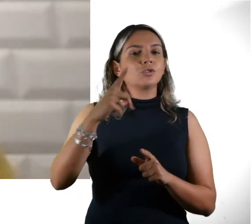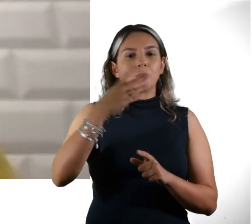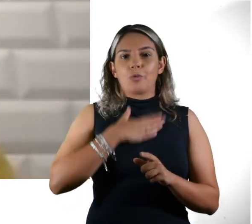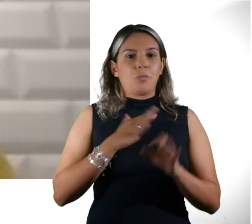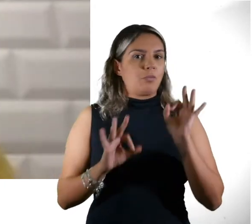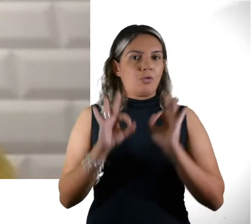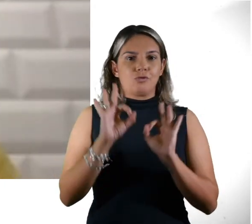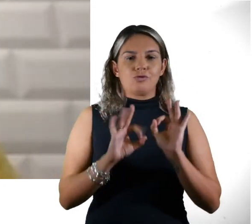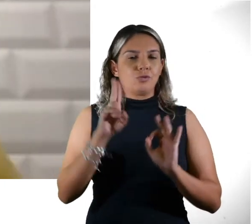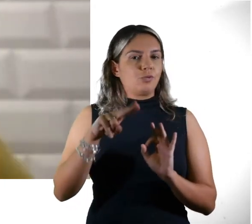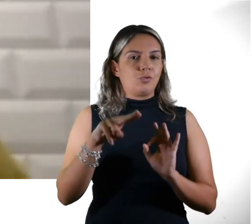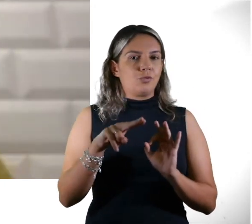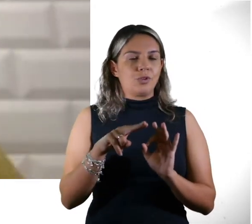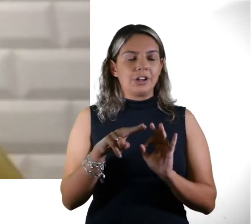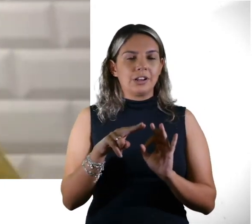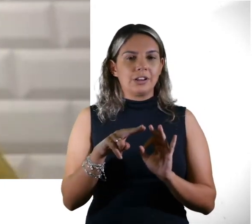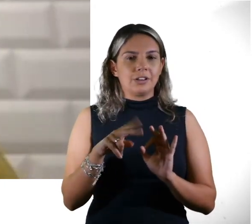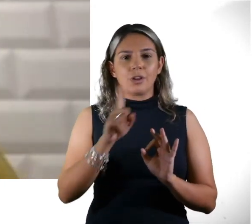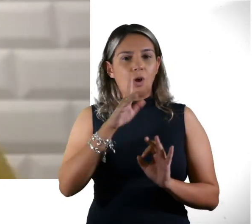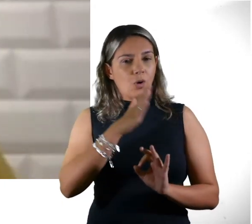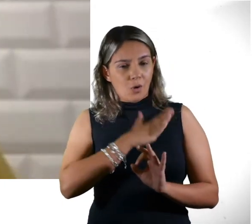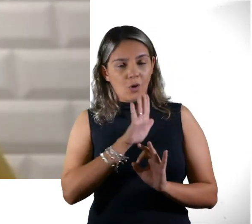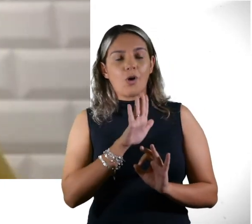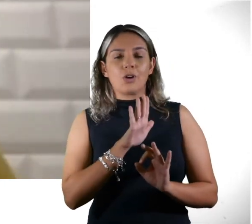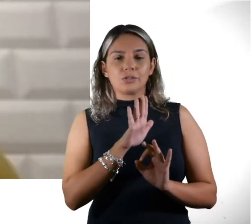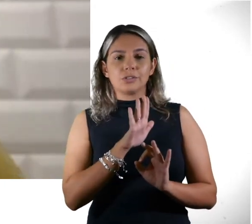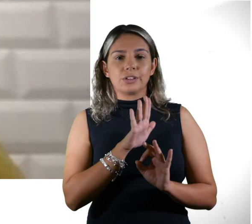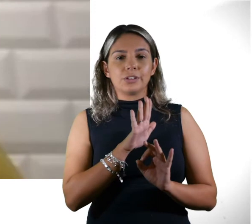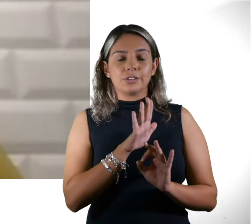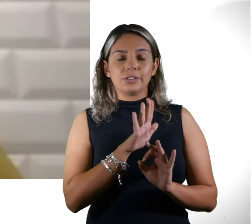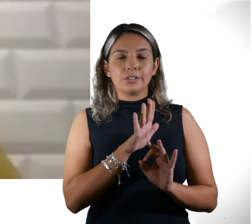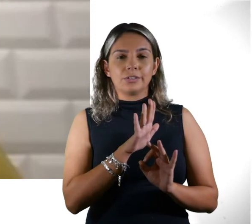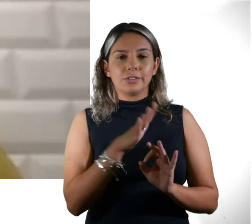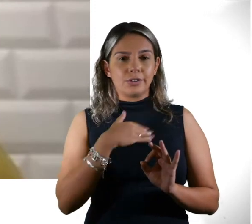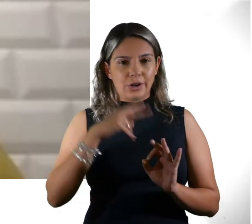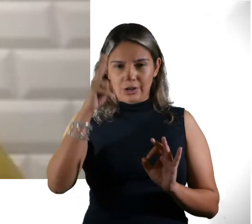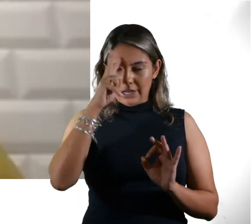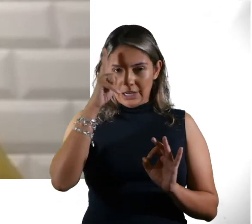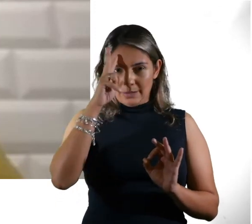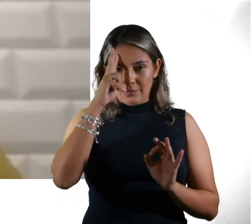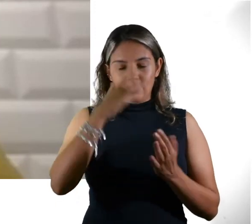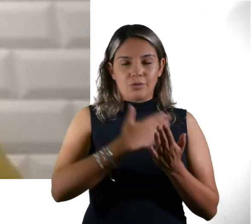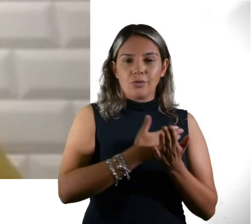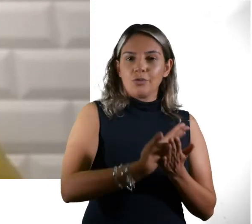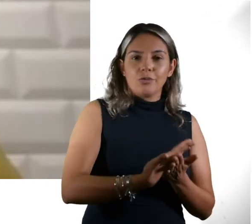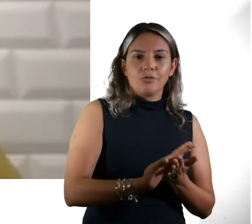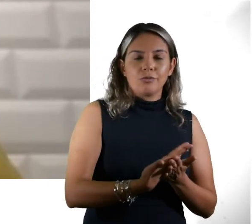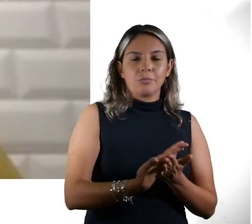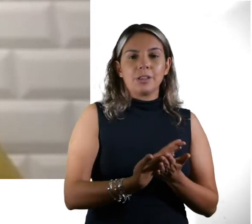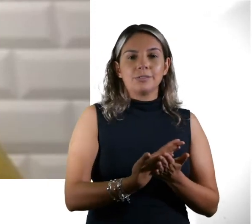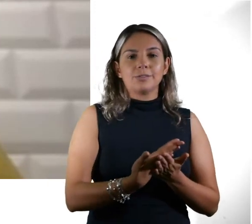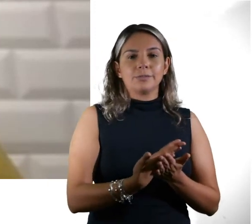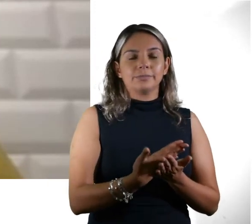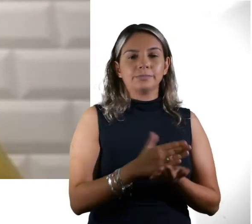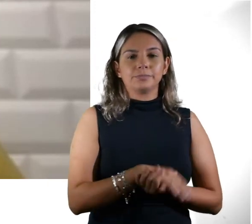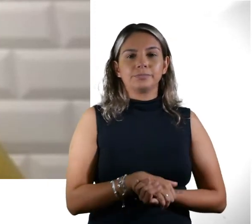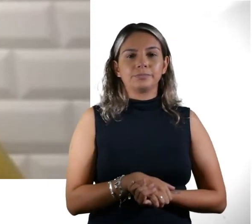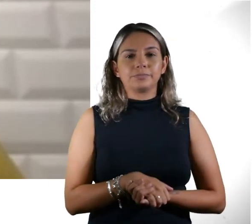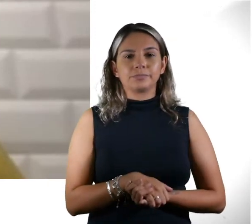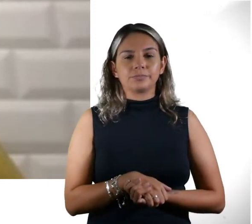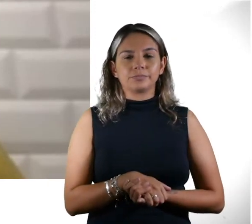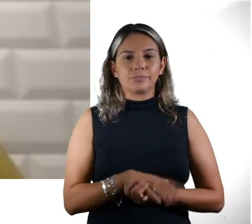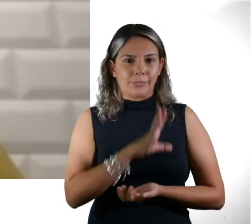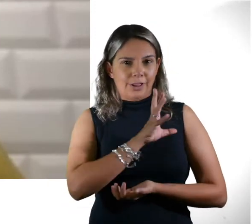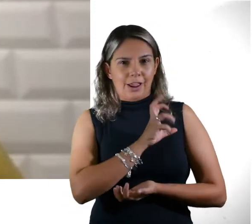projeto, nunca foi. Não que eu não goste, eu lembro-me do imenso, enfim, da